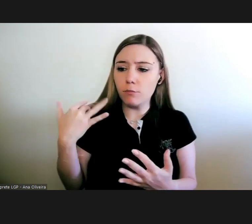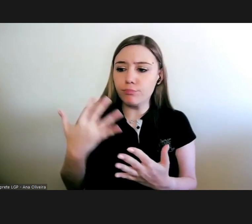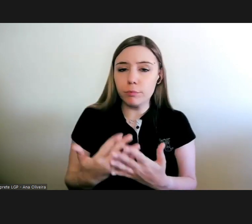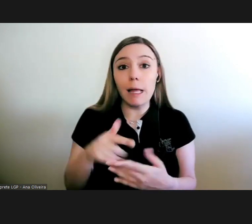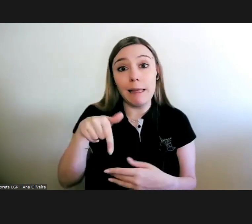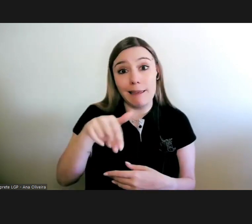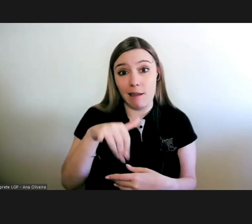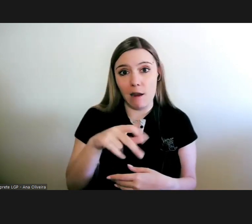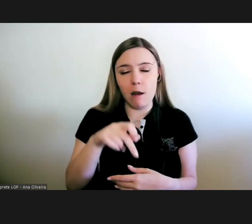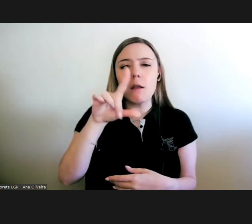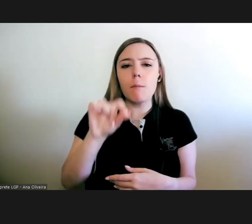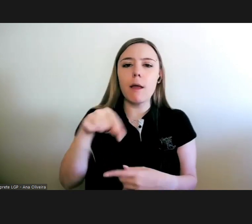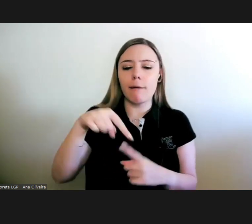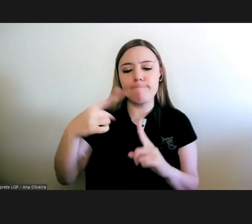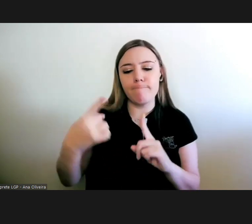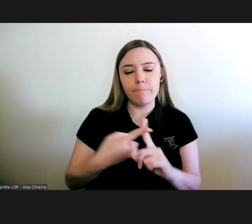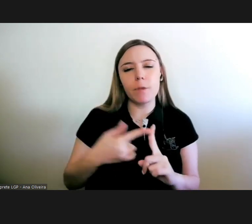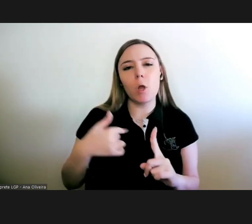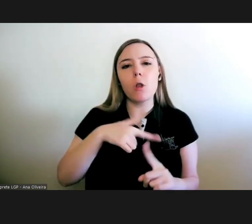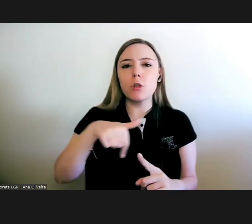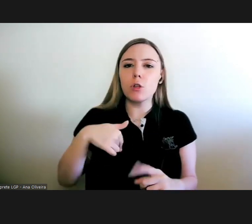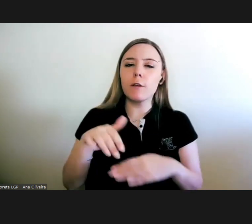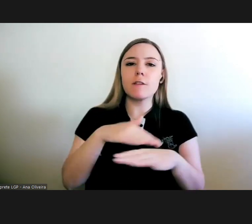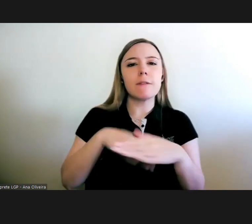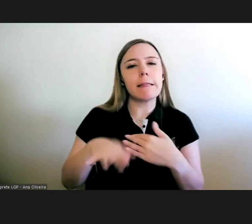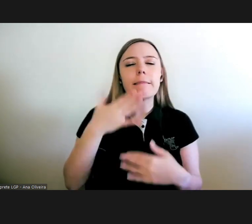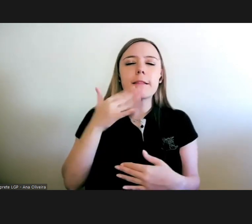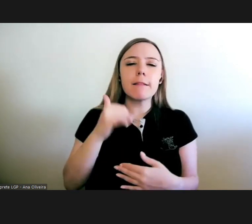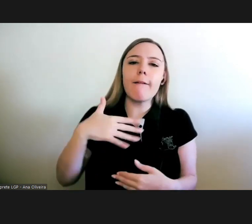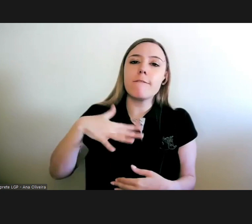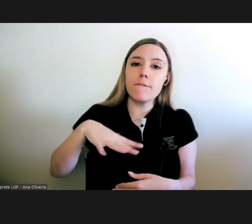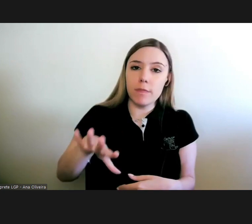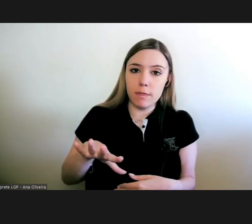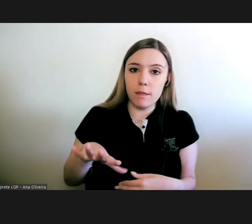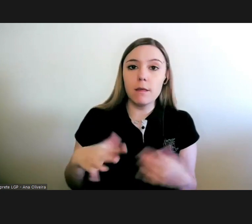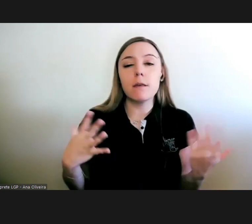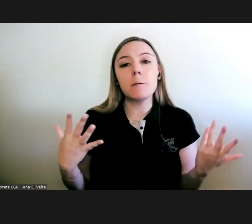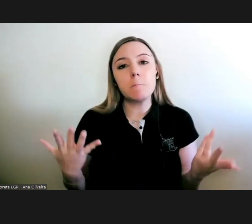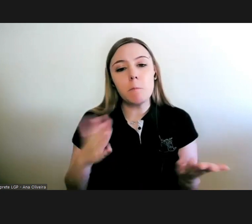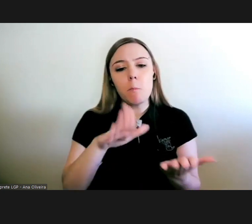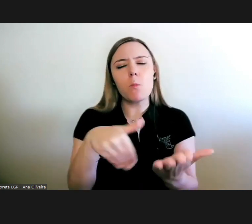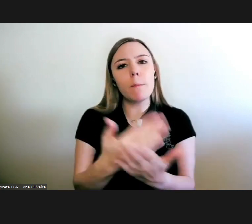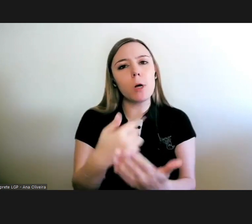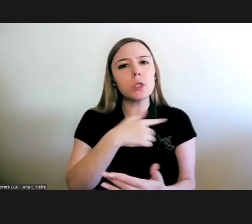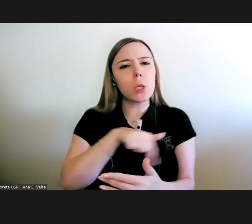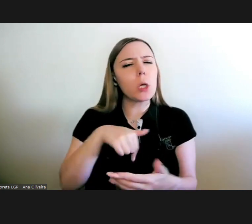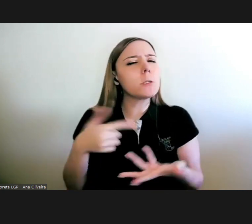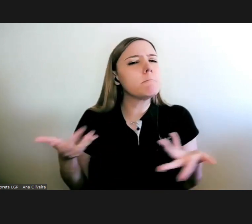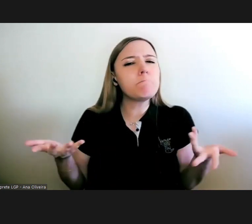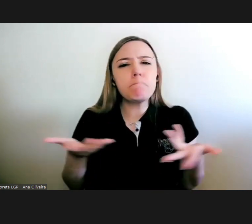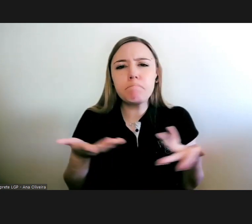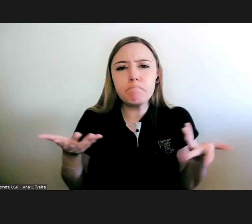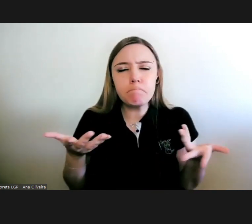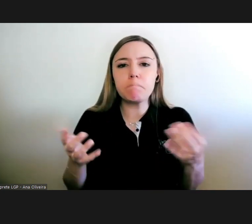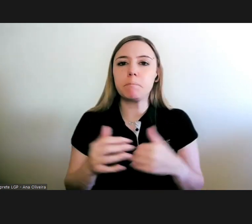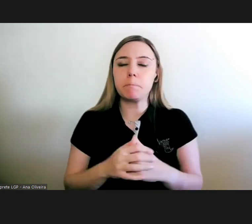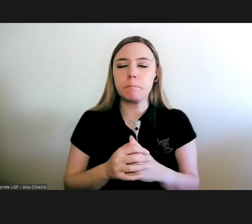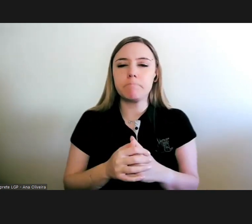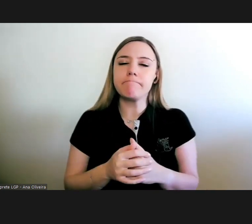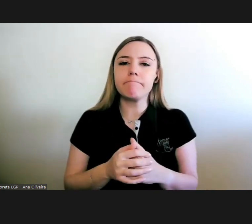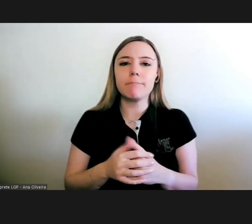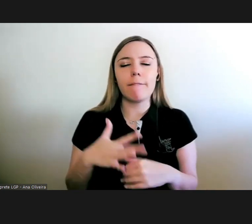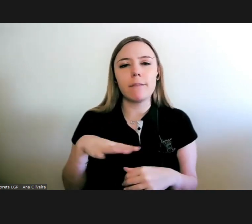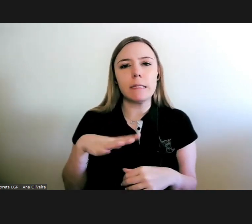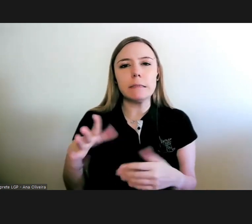também este ano estamos a procurar fazê-lo, e aquilo que propomos com estas iniciativas é de facto